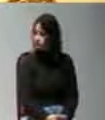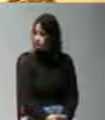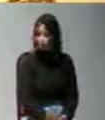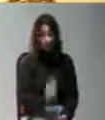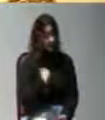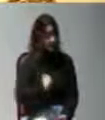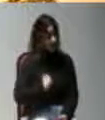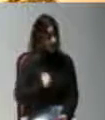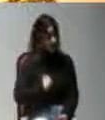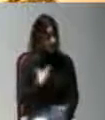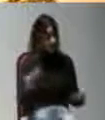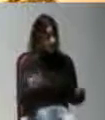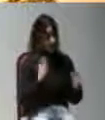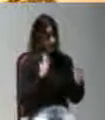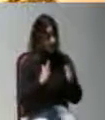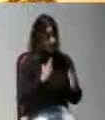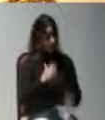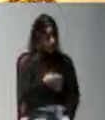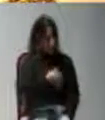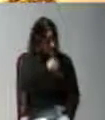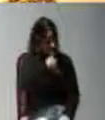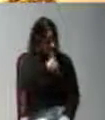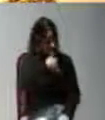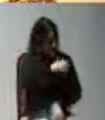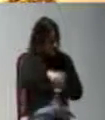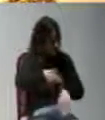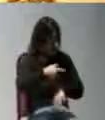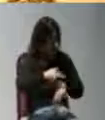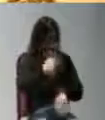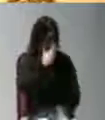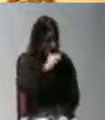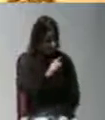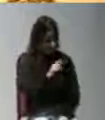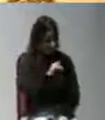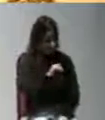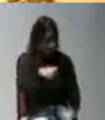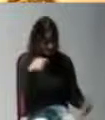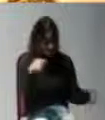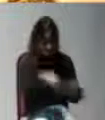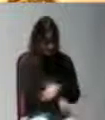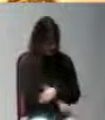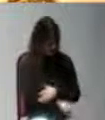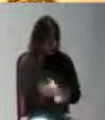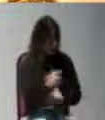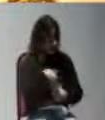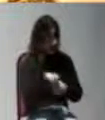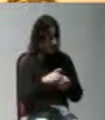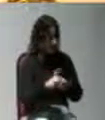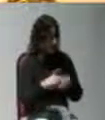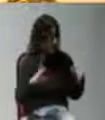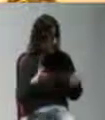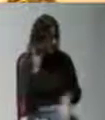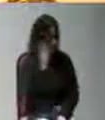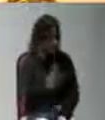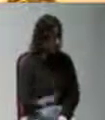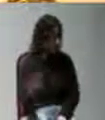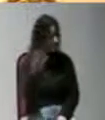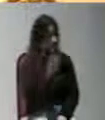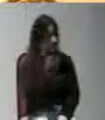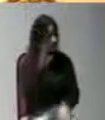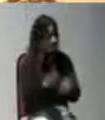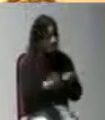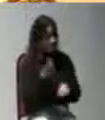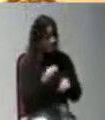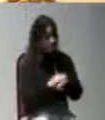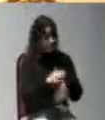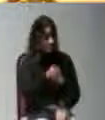trágico no nosso país. Vivemos uma crise profunda na democracia brasileira. E talvez o mais